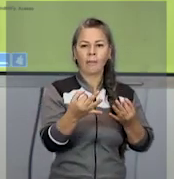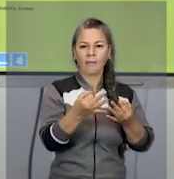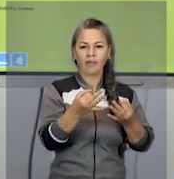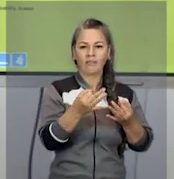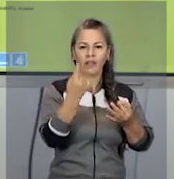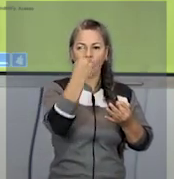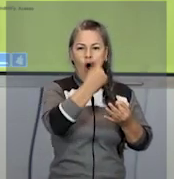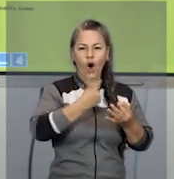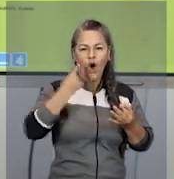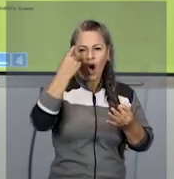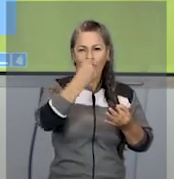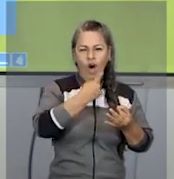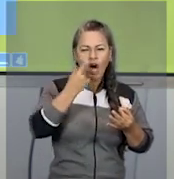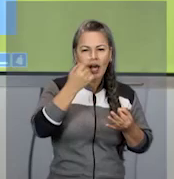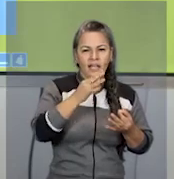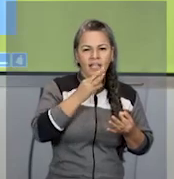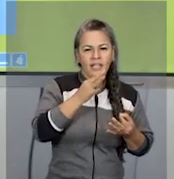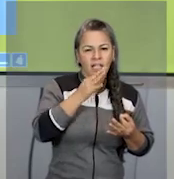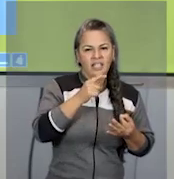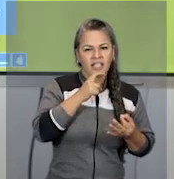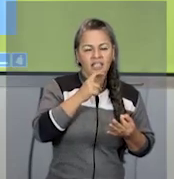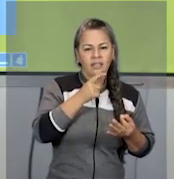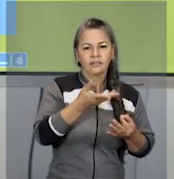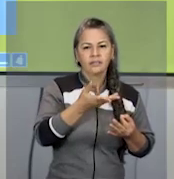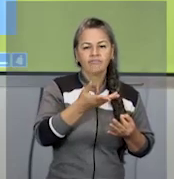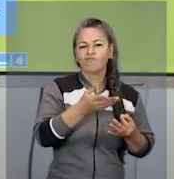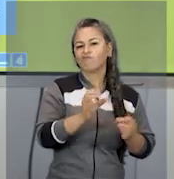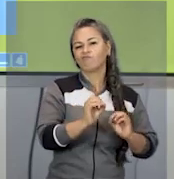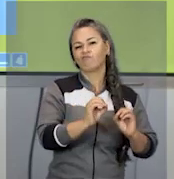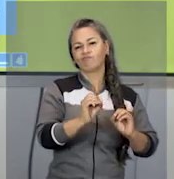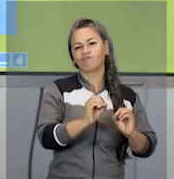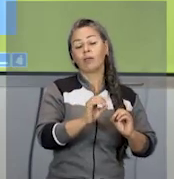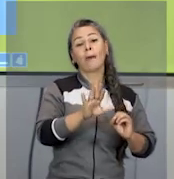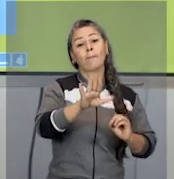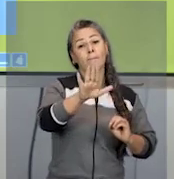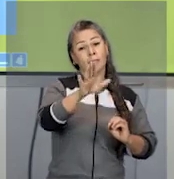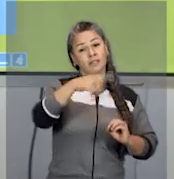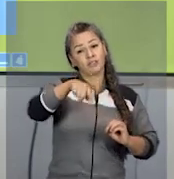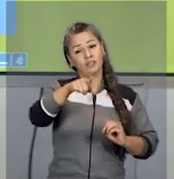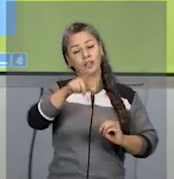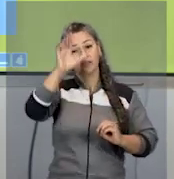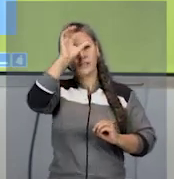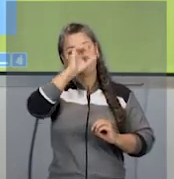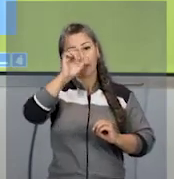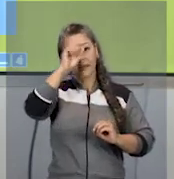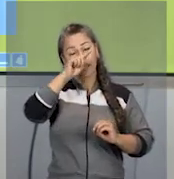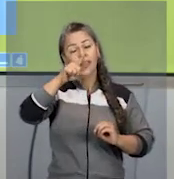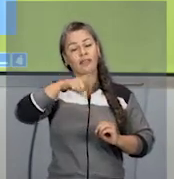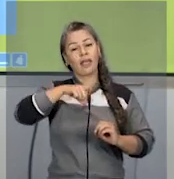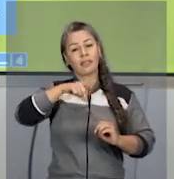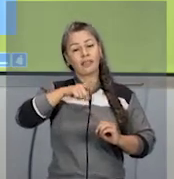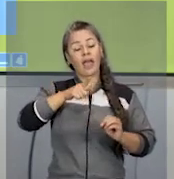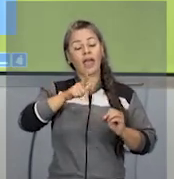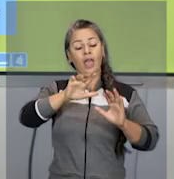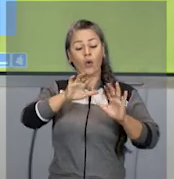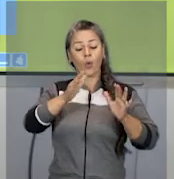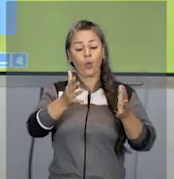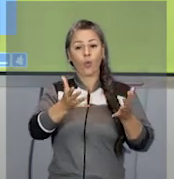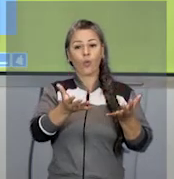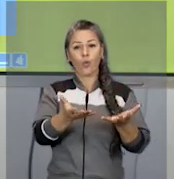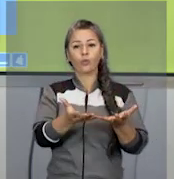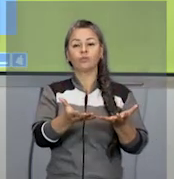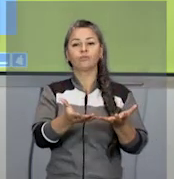é entender que a gente pode sim ter um ambiente isolado. Esse ambiente isolado,